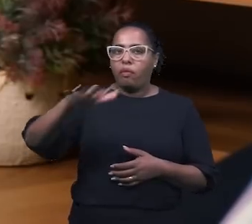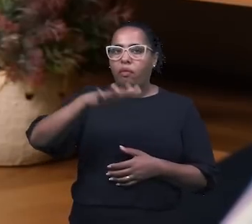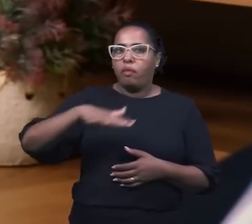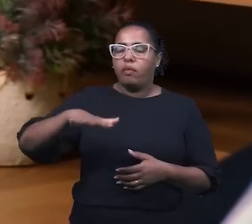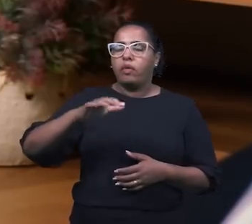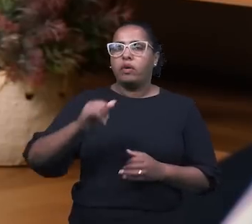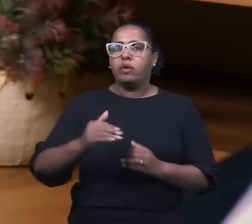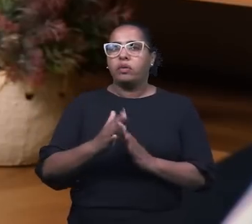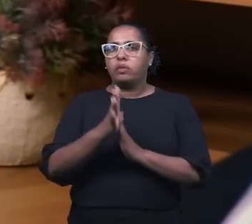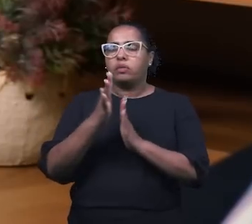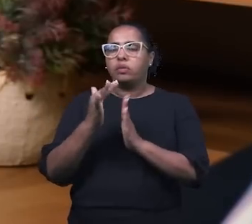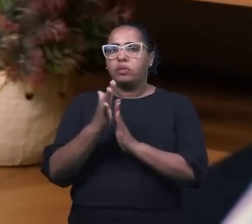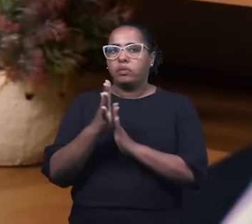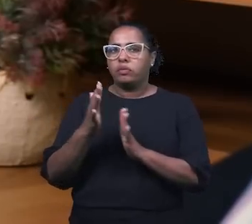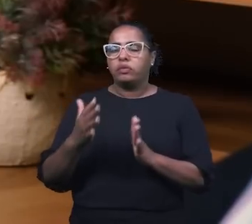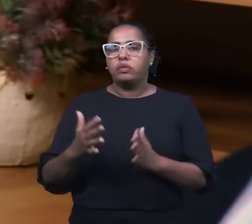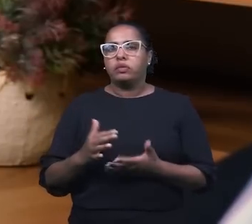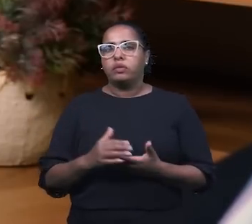vai